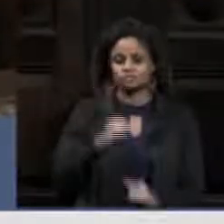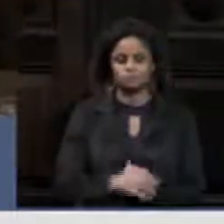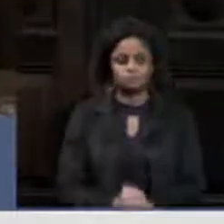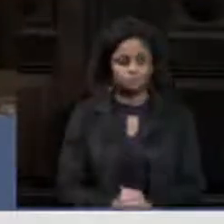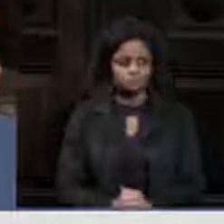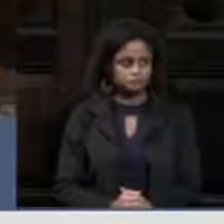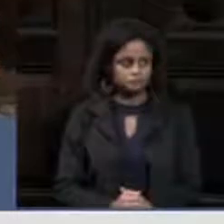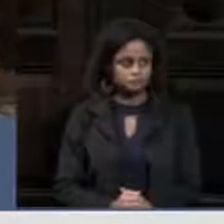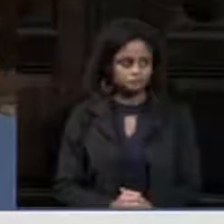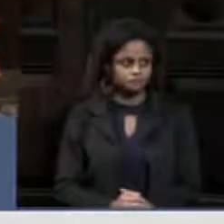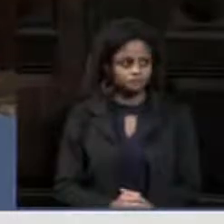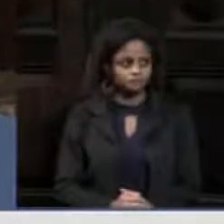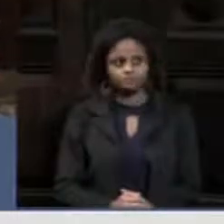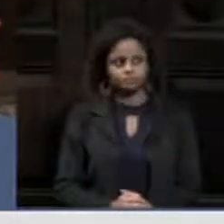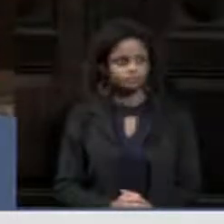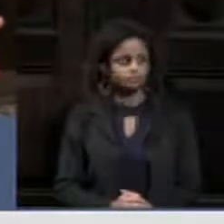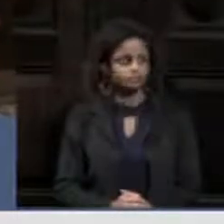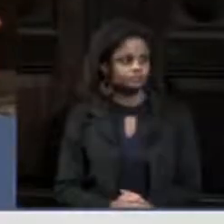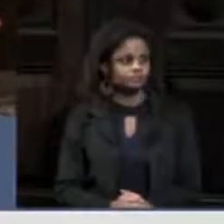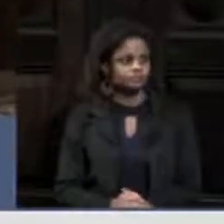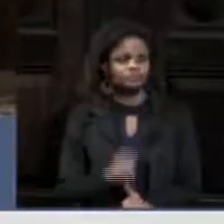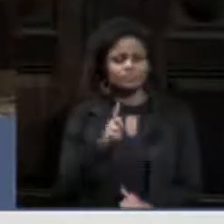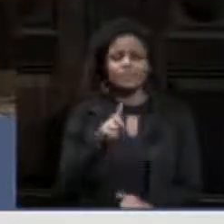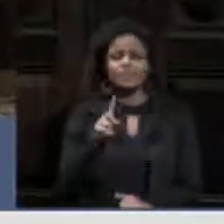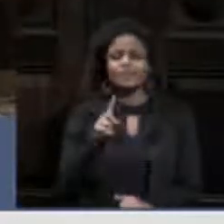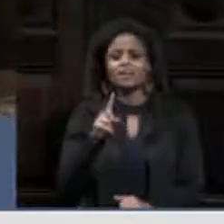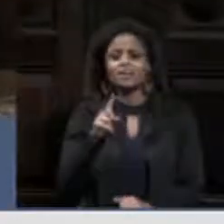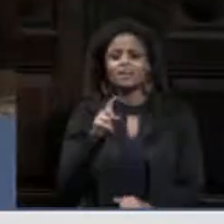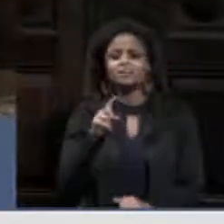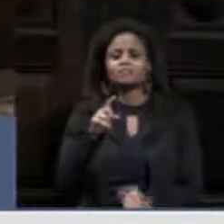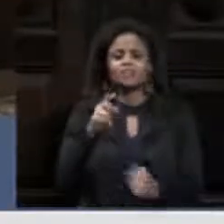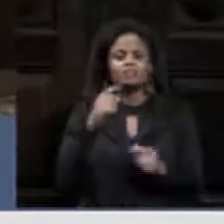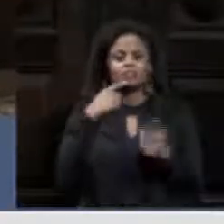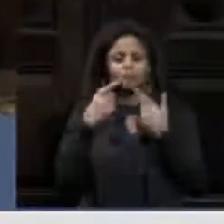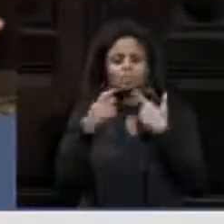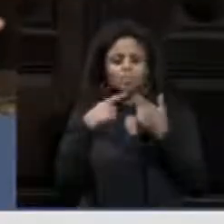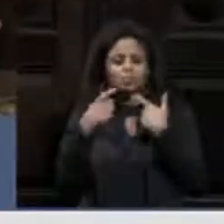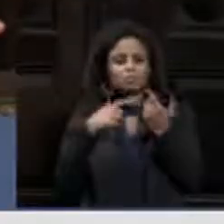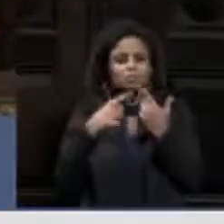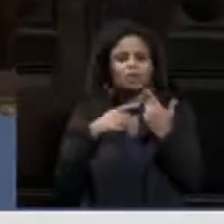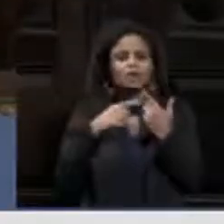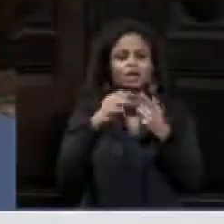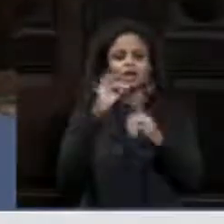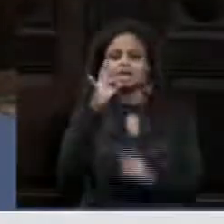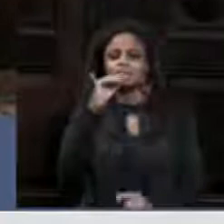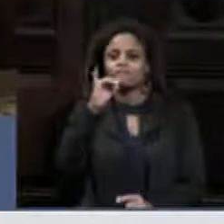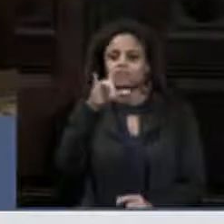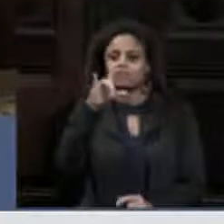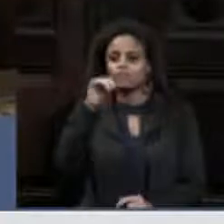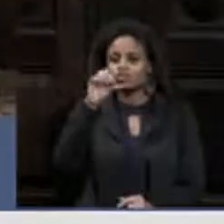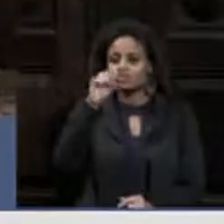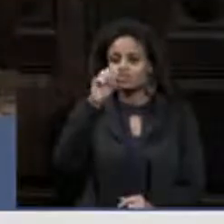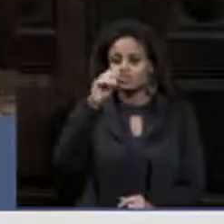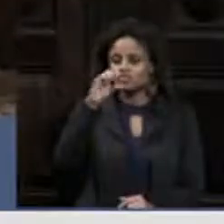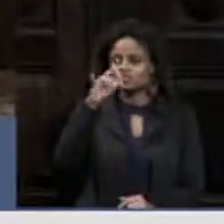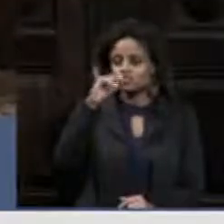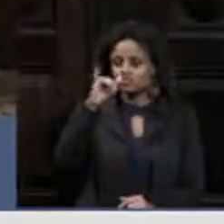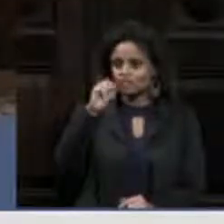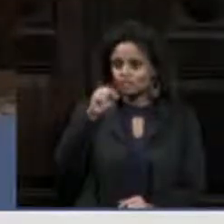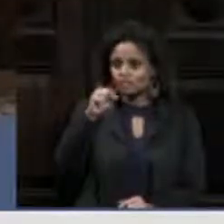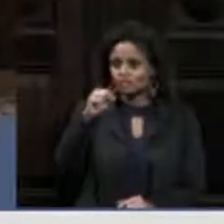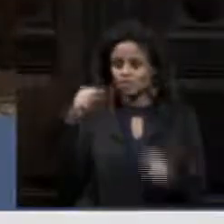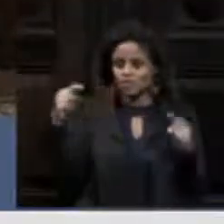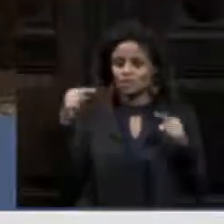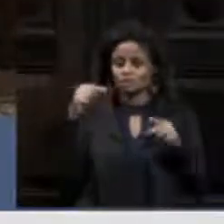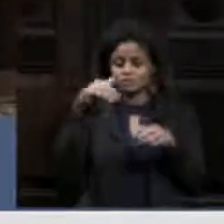E essa discussão filosófica dentro de um país capitalista,